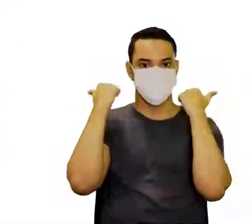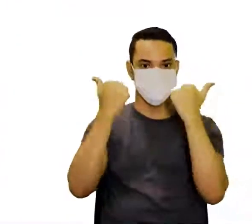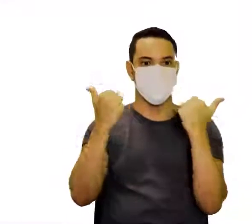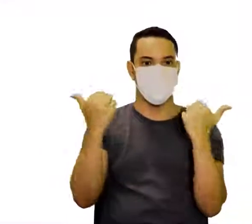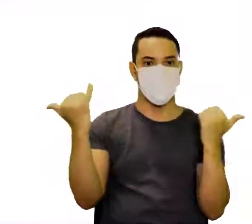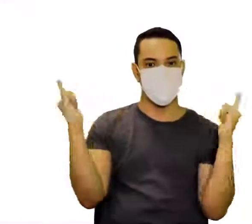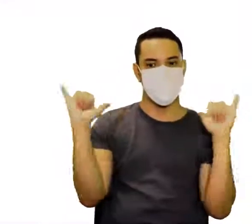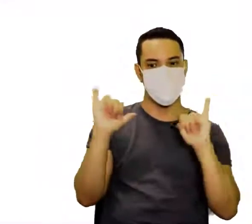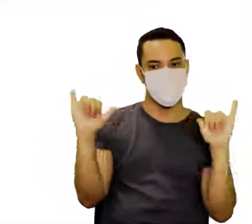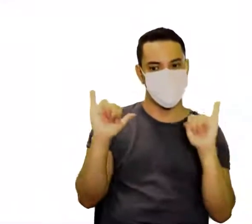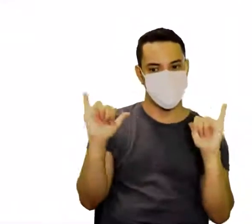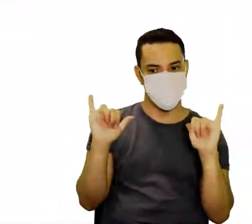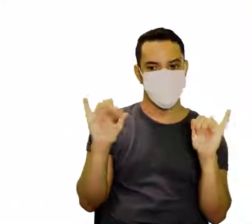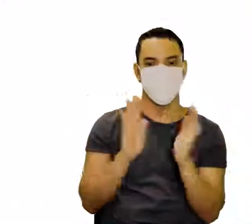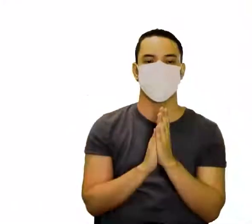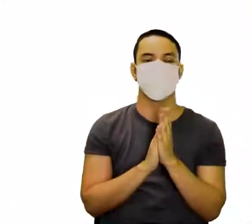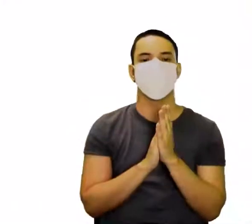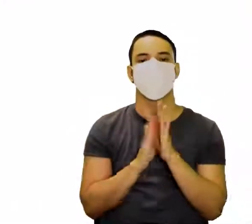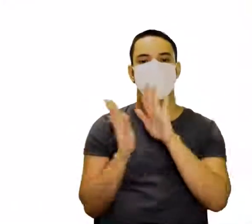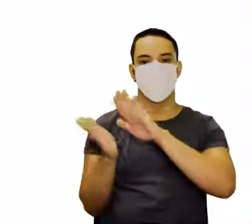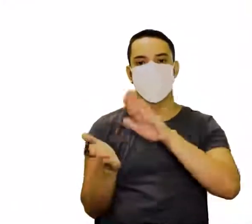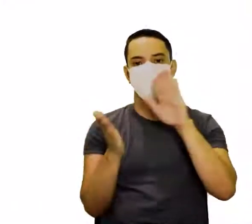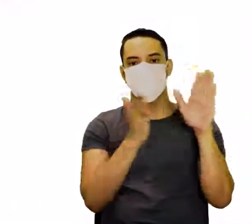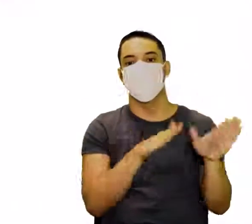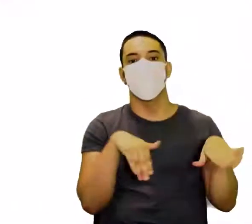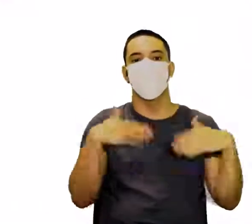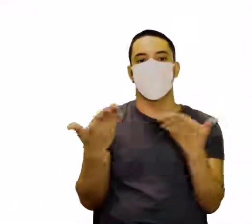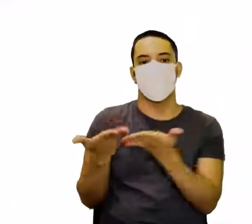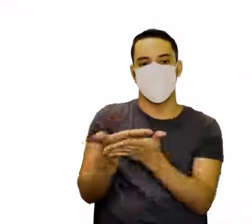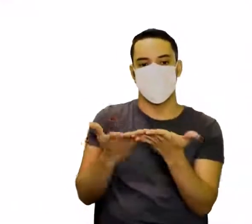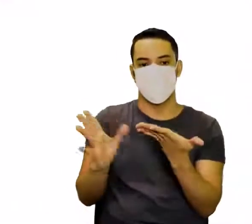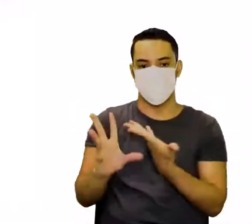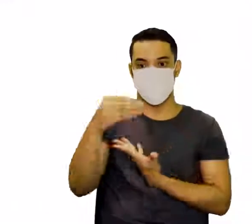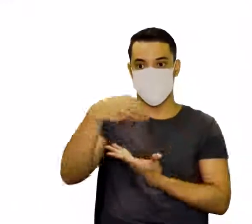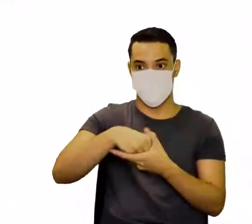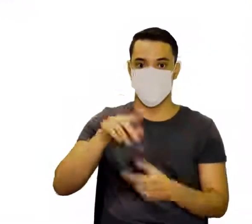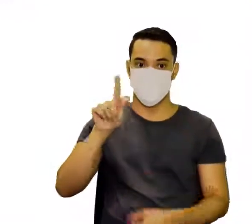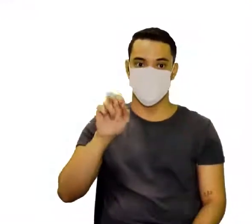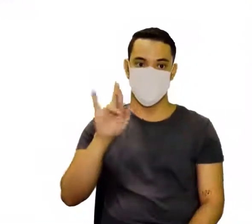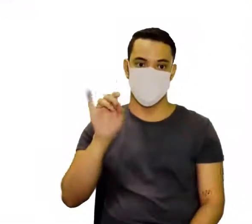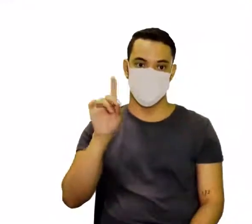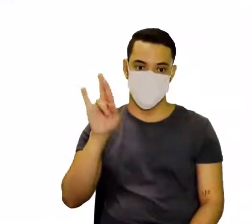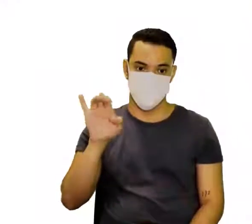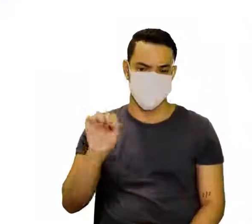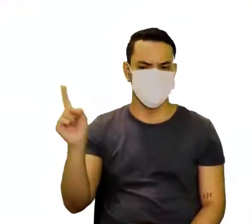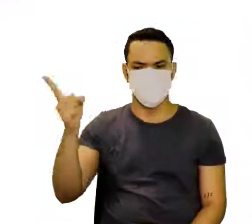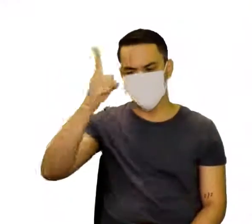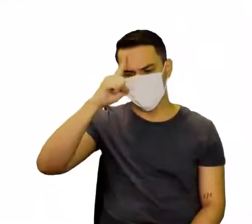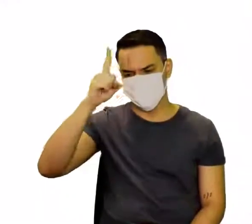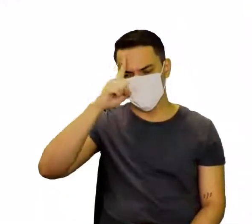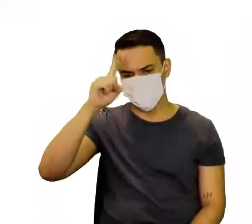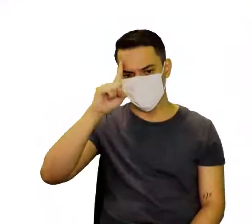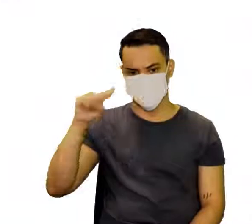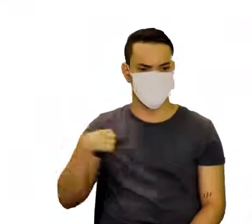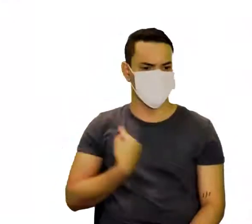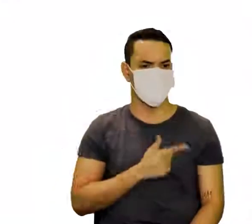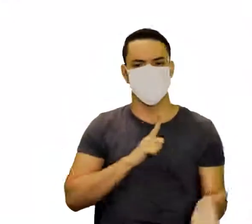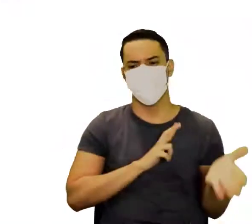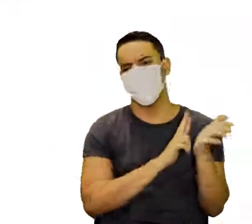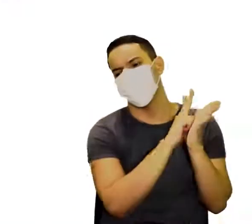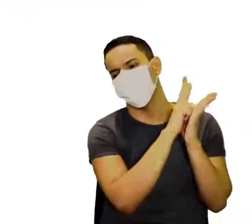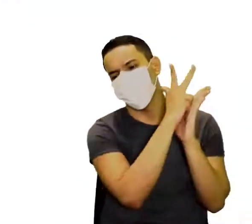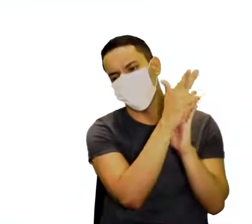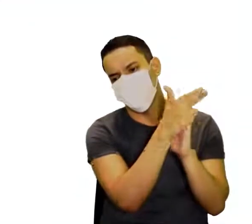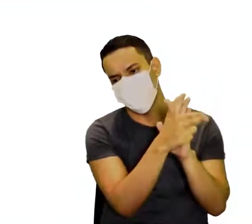pessoal? Quais são as aplicações aqui que nós temos de geradores no nosso cotidiano? Nós temos vários tipos